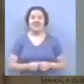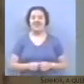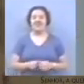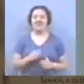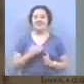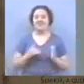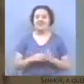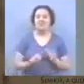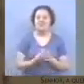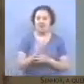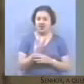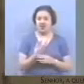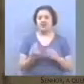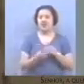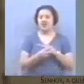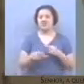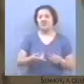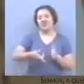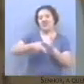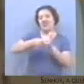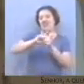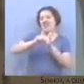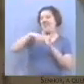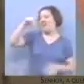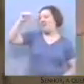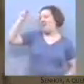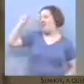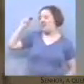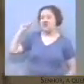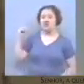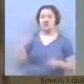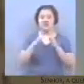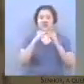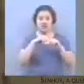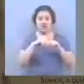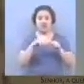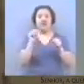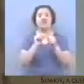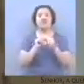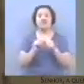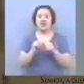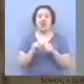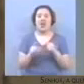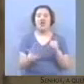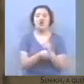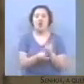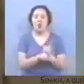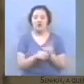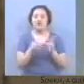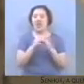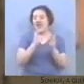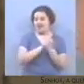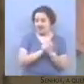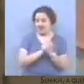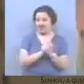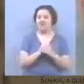Não, porque isso parece aquele movimento antigo da igreja. Por exemplo, fazia o encontro de casais. Aí